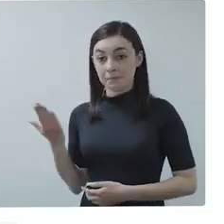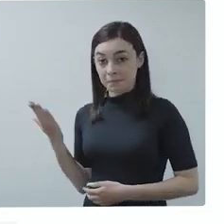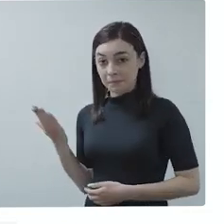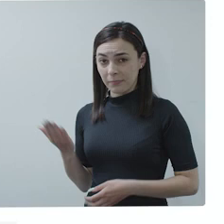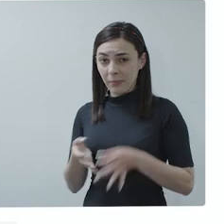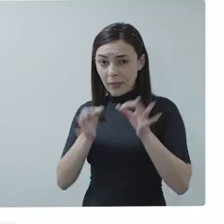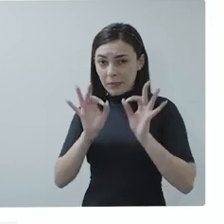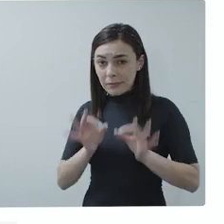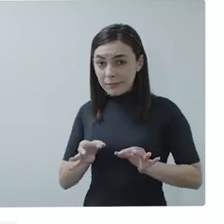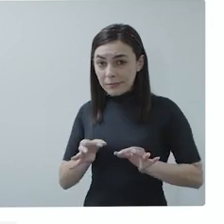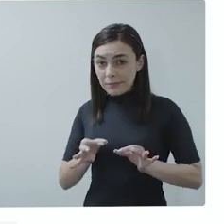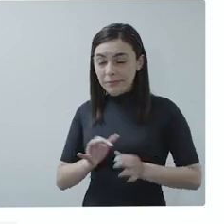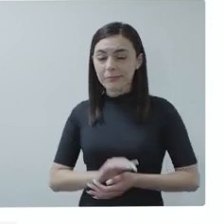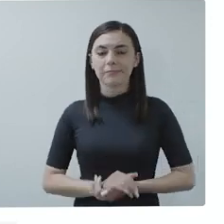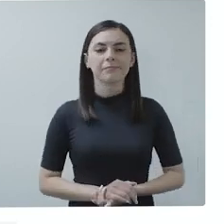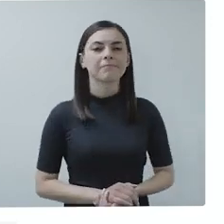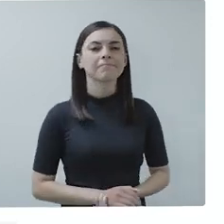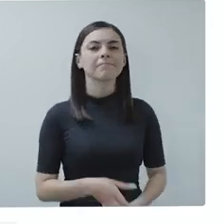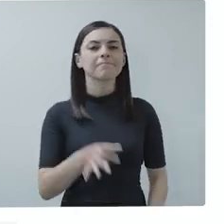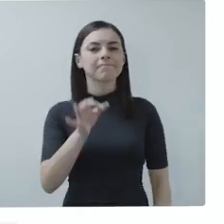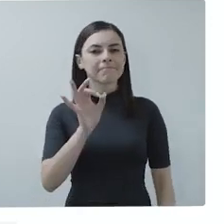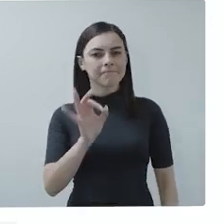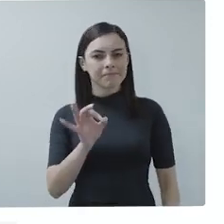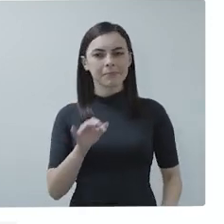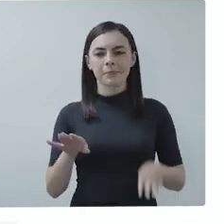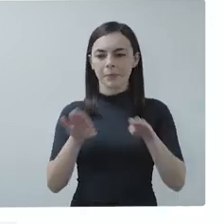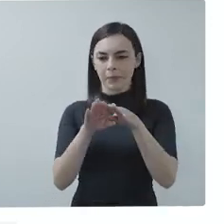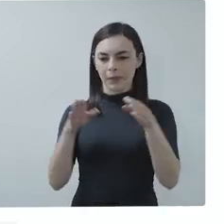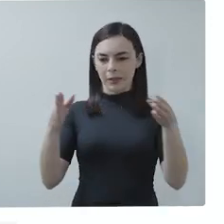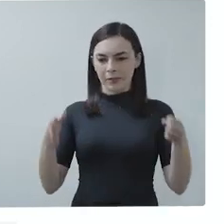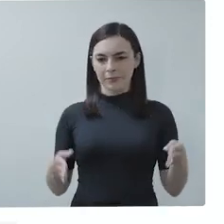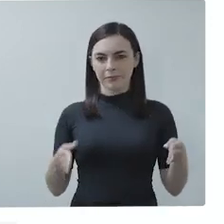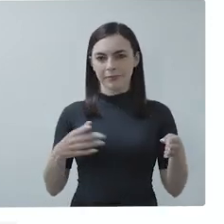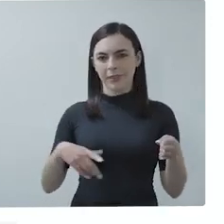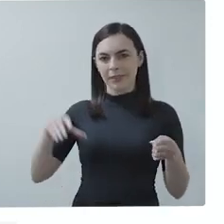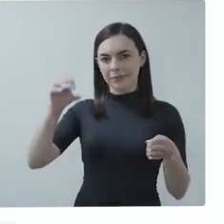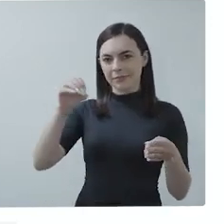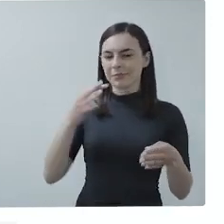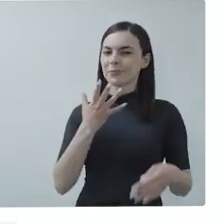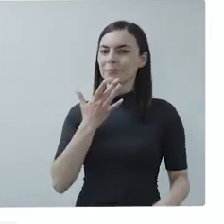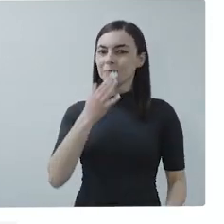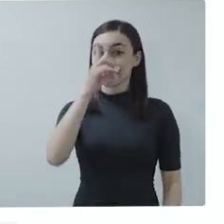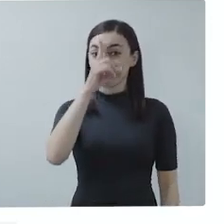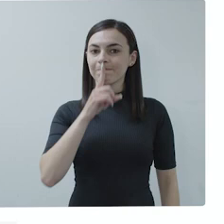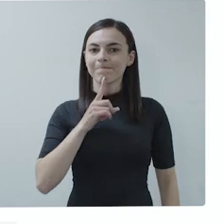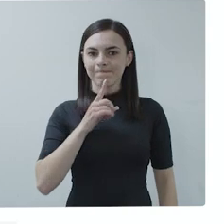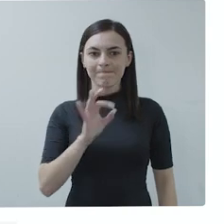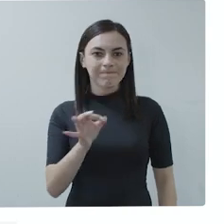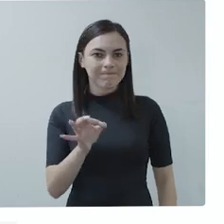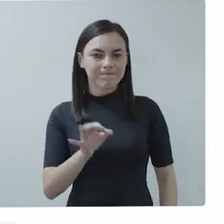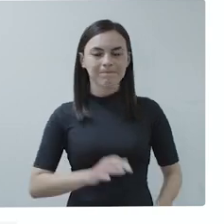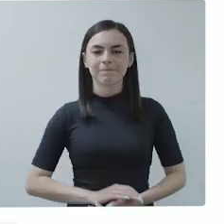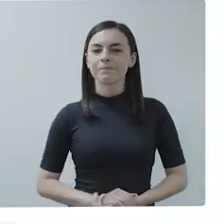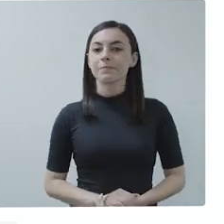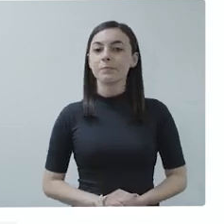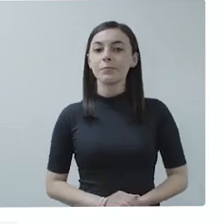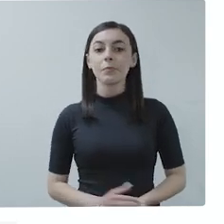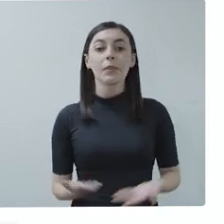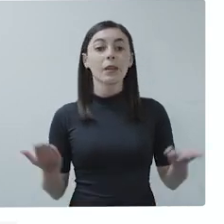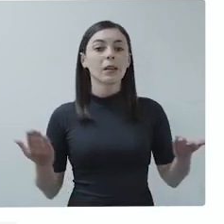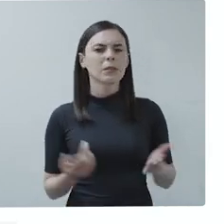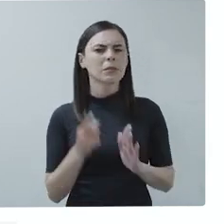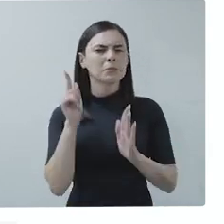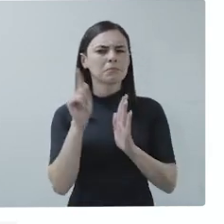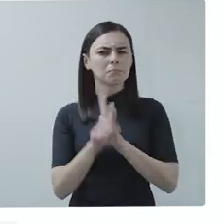Acertaram em casa? Isso mesmo, a bola tá aqui em cima, essa bola amarela, certo? Agora eu